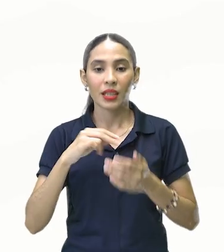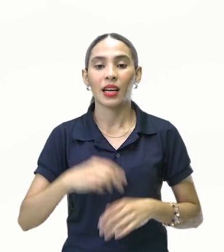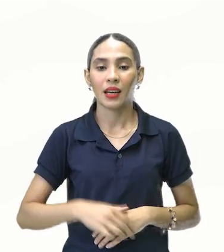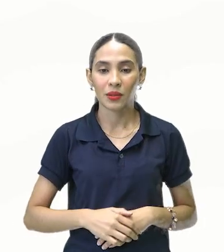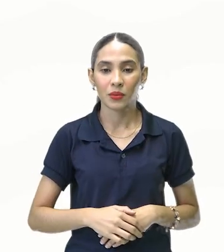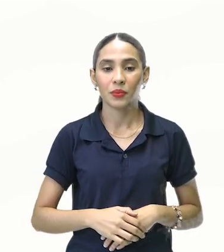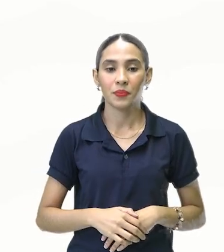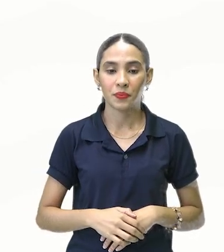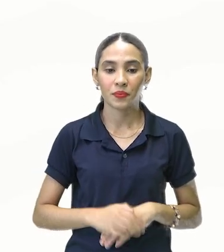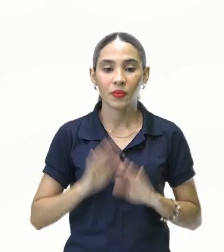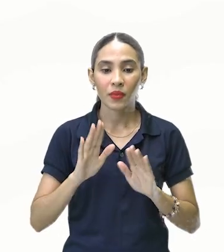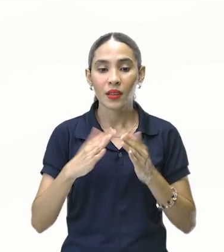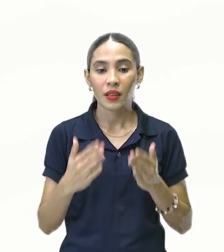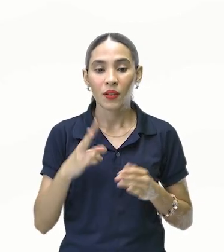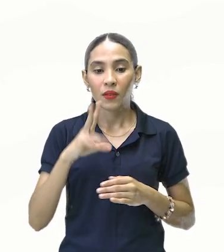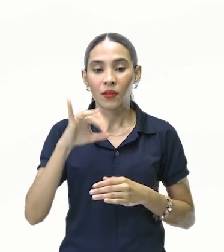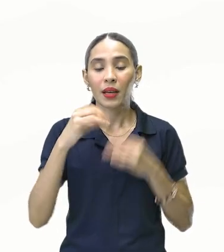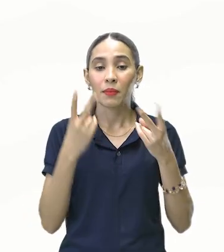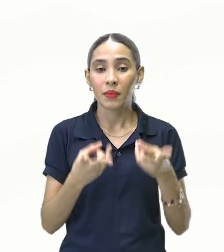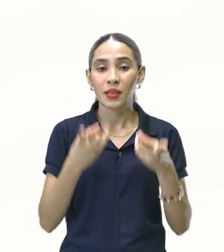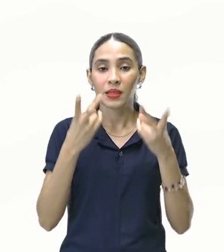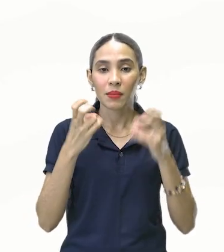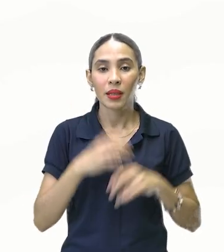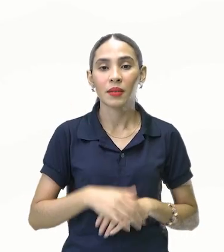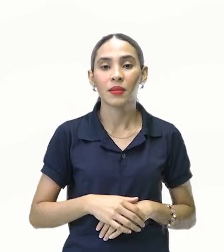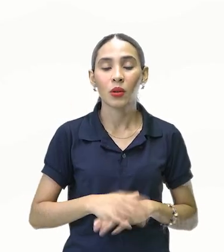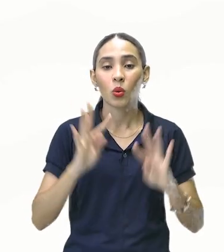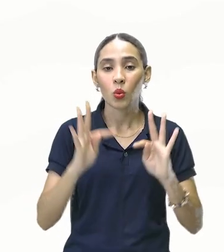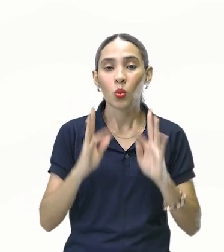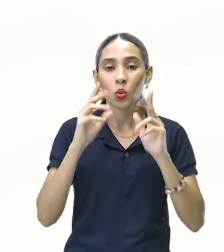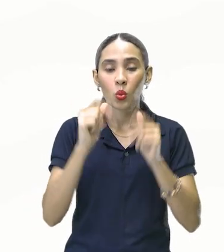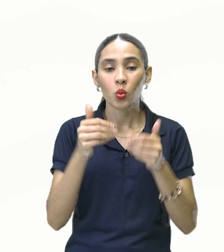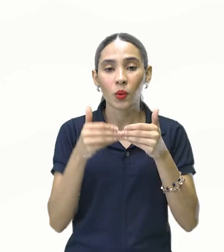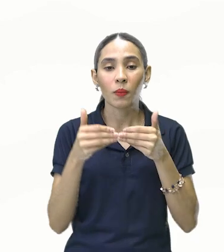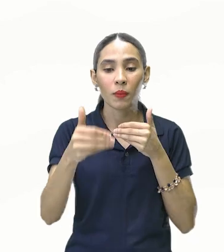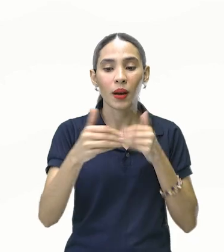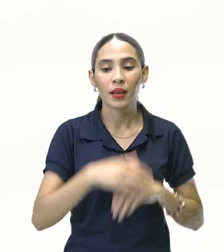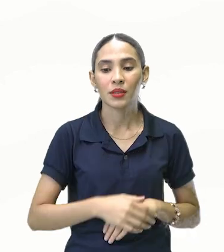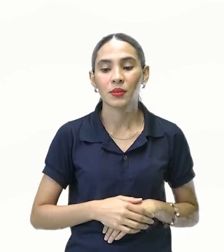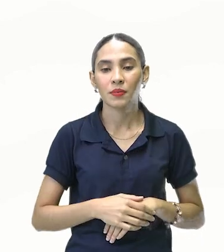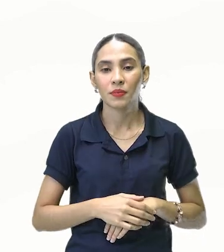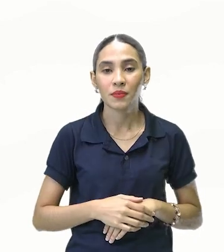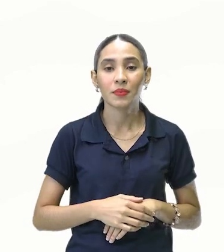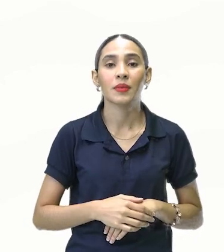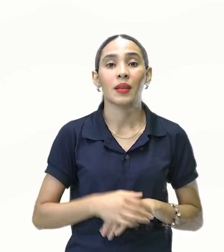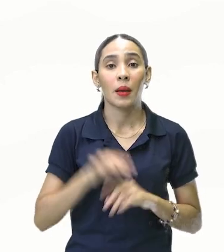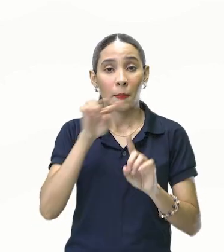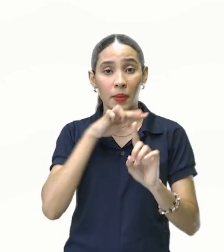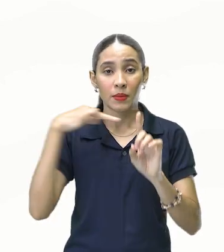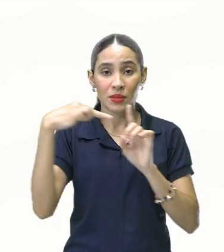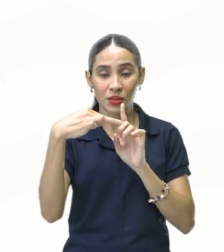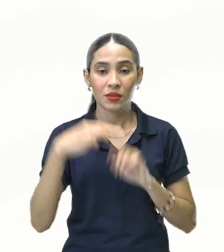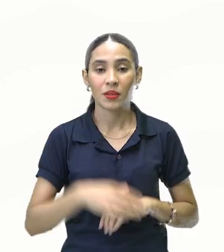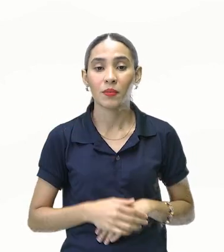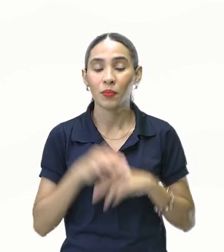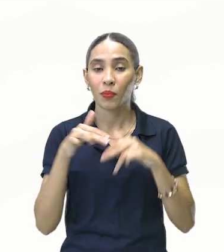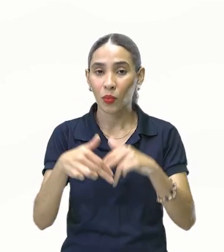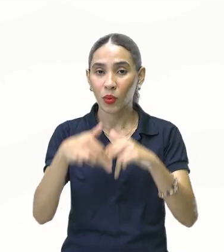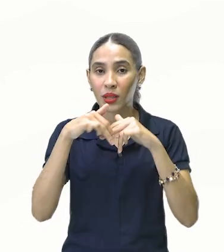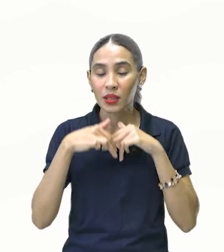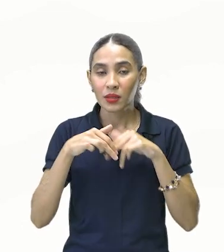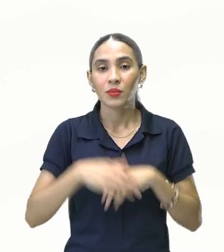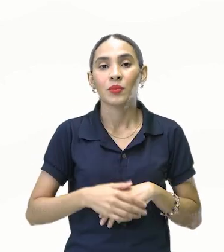significado. Então, assim a gente vai perceber que tudo parte daquele que enxerga. Por isso, a